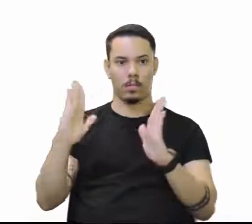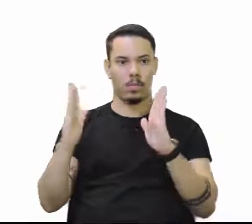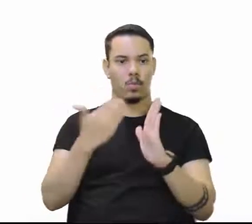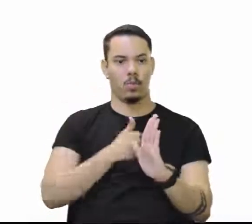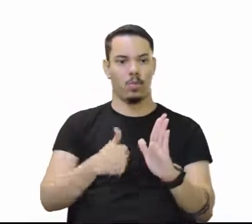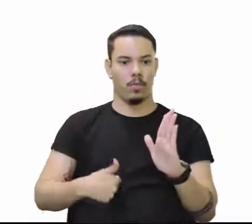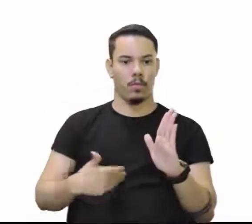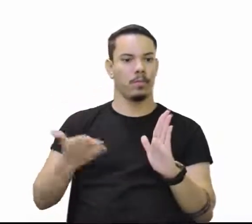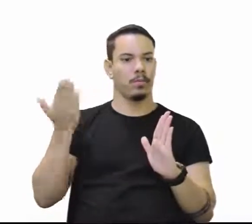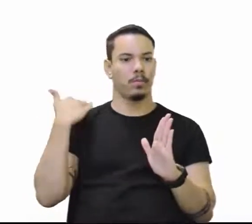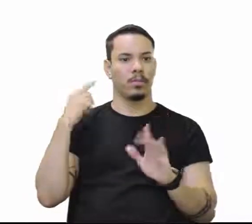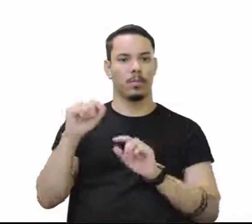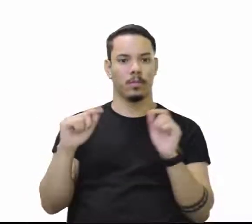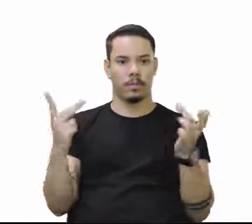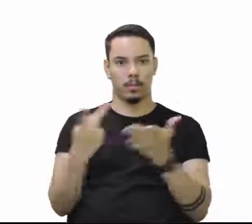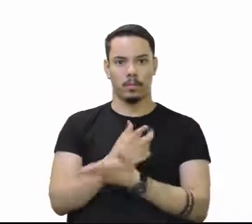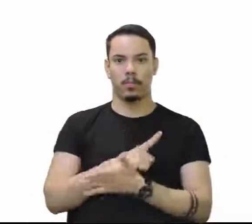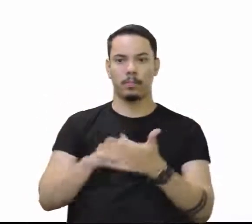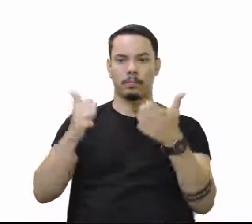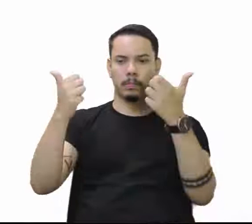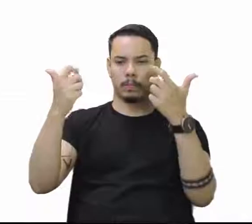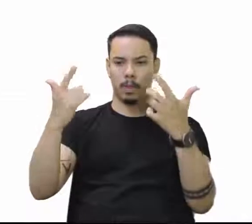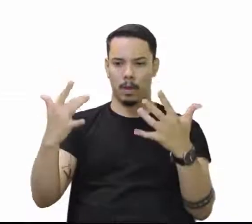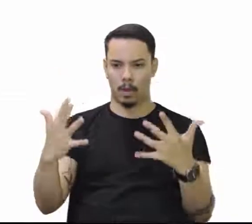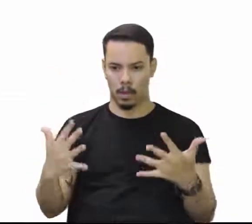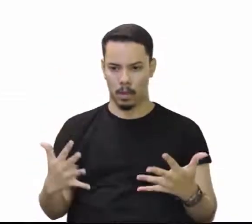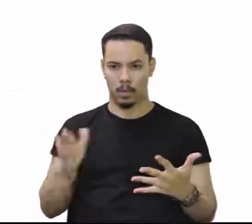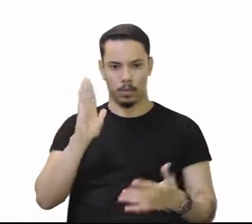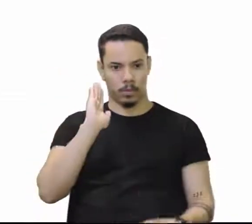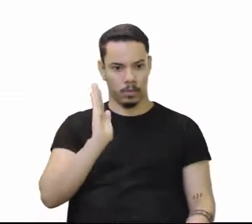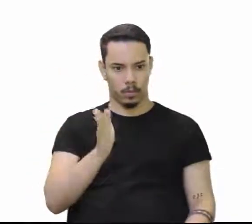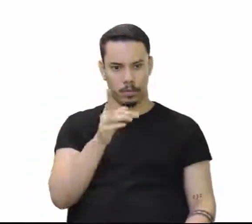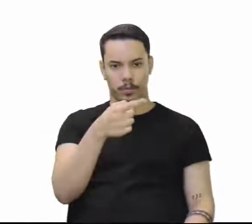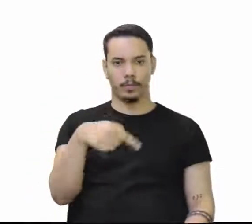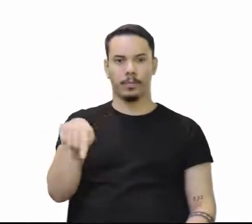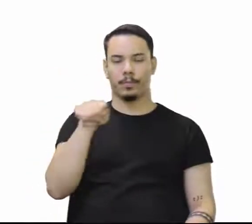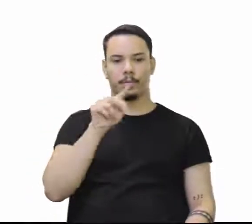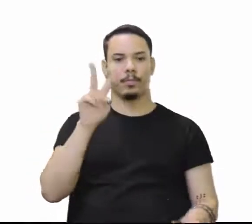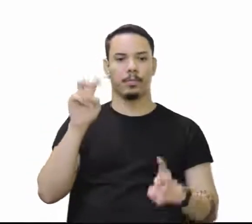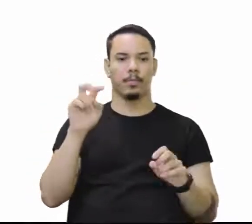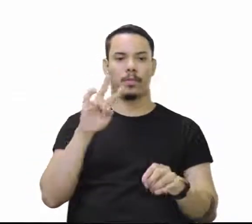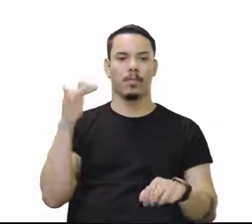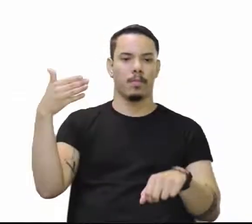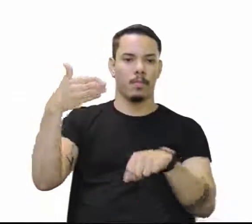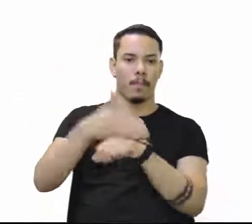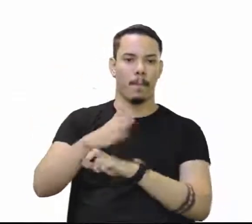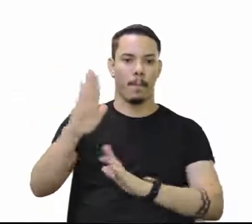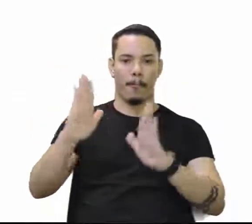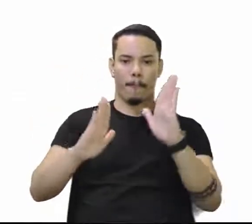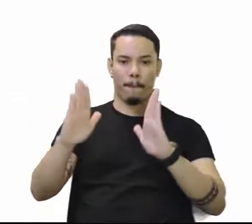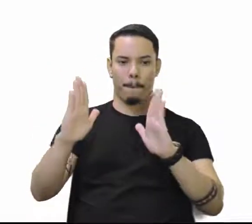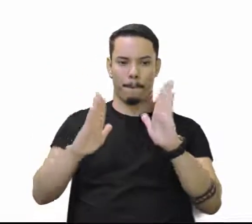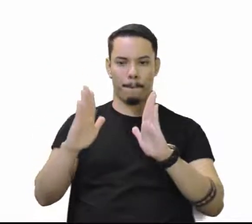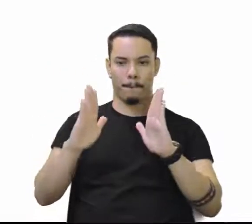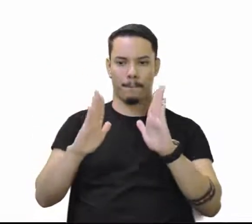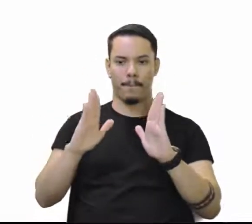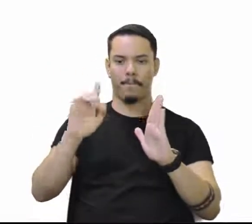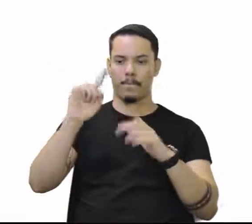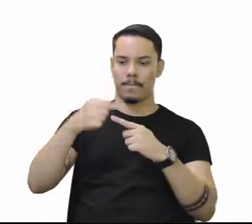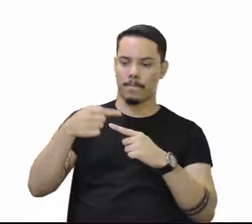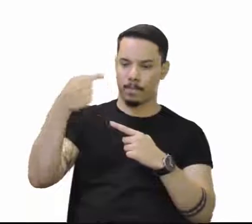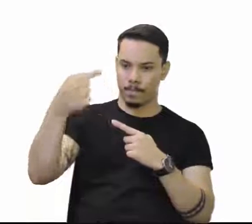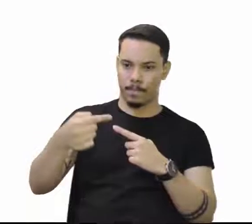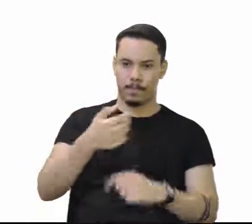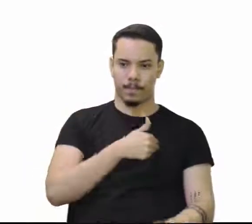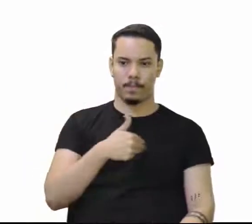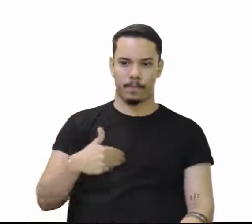governo, que é aquele que nós falamos que ele vai entrar aí nesse período, depois